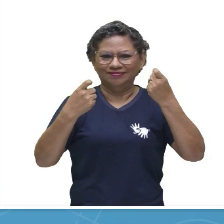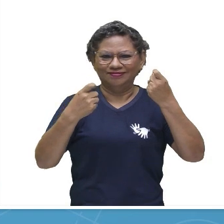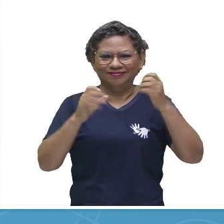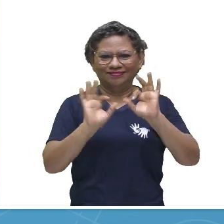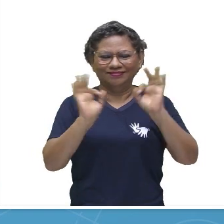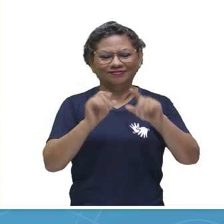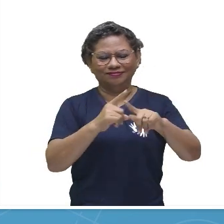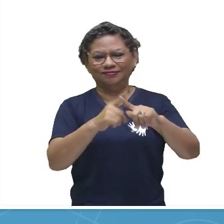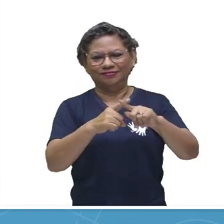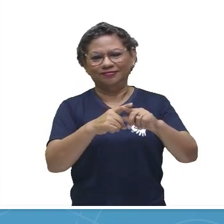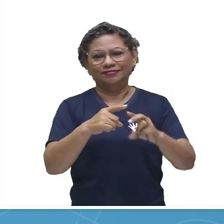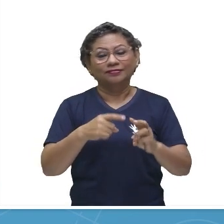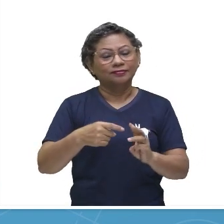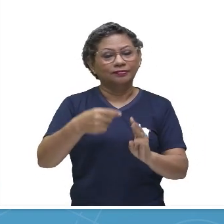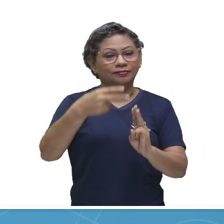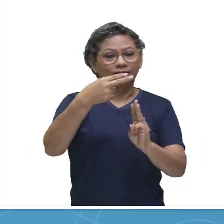a propriedade.